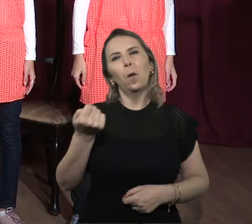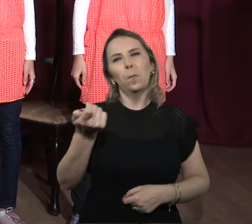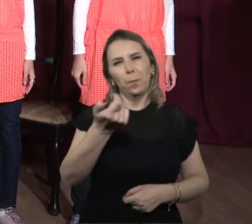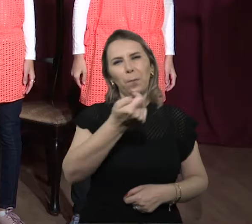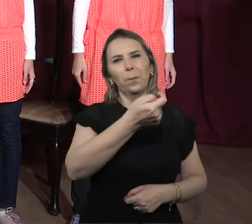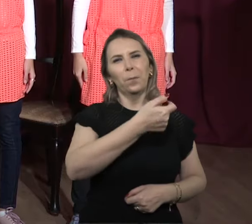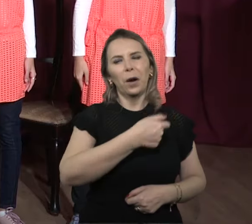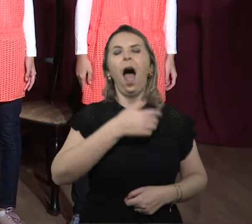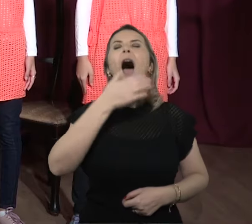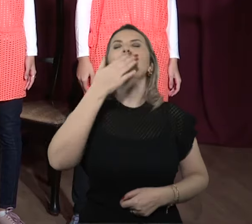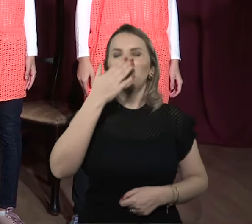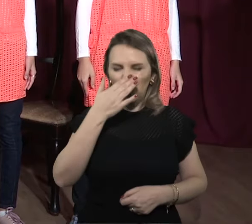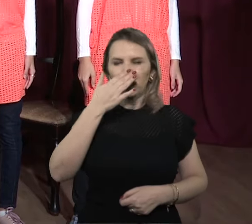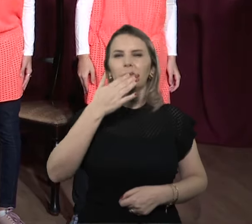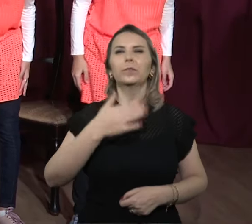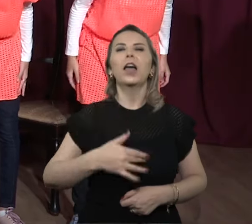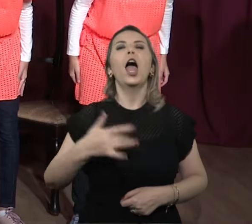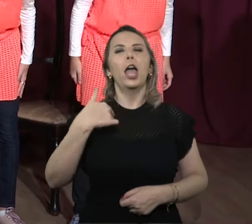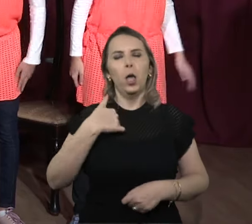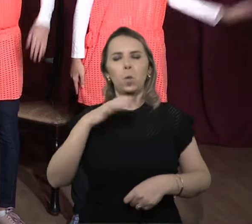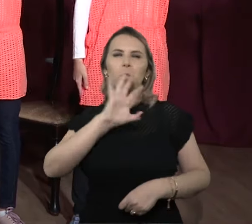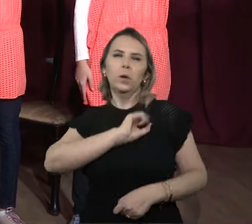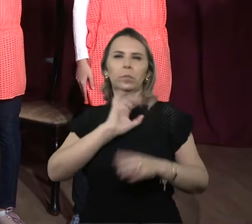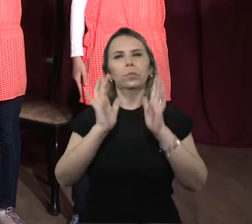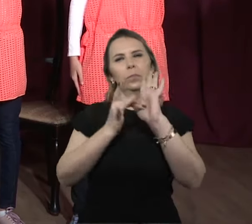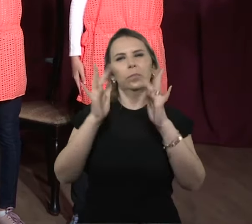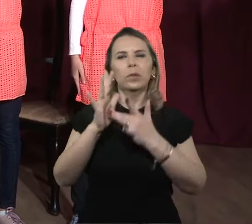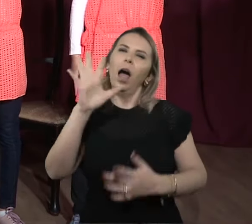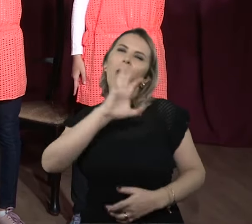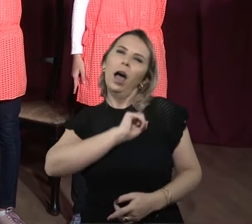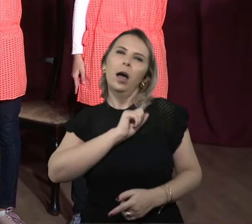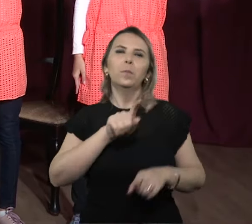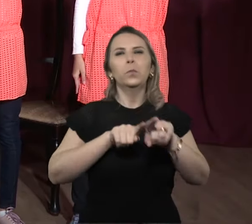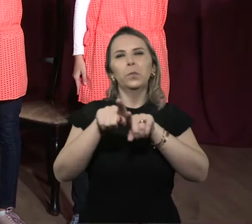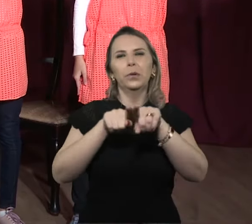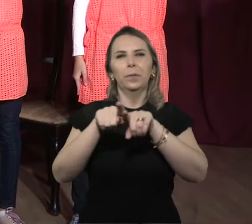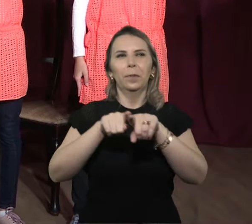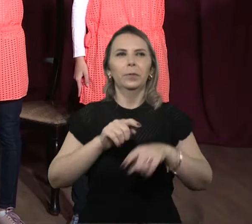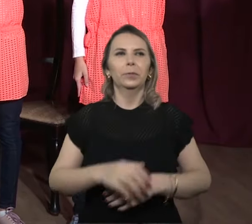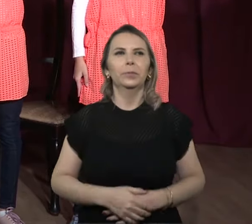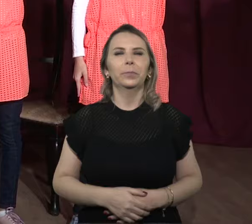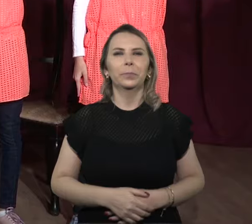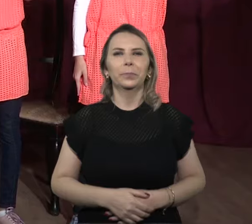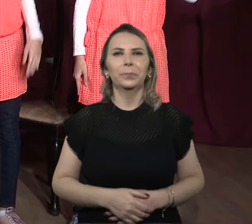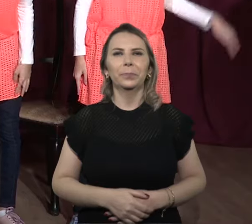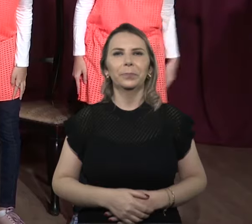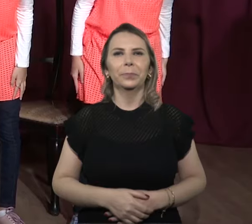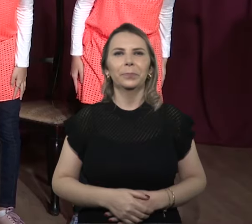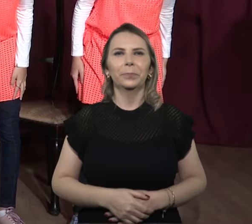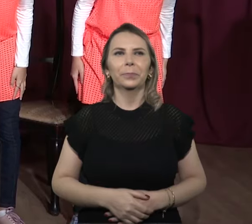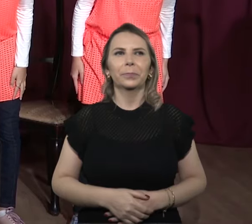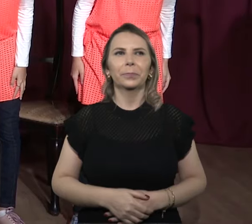Ainda são poucos. Atim! Eu amo Jesus e amo os meus irmãos.